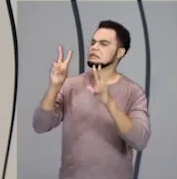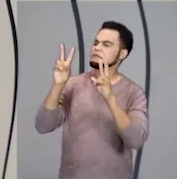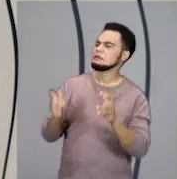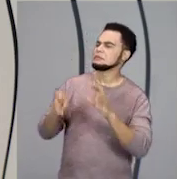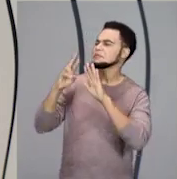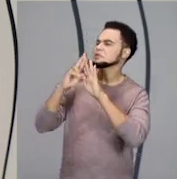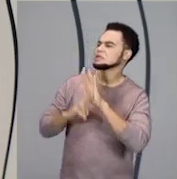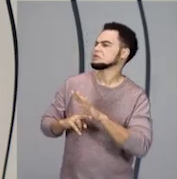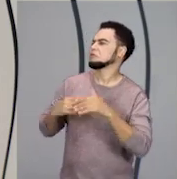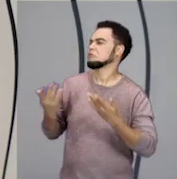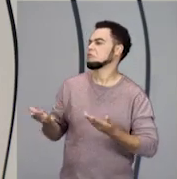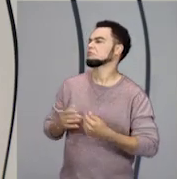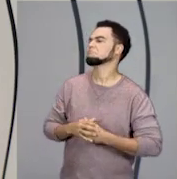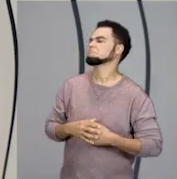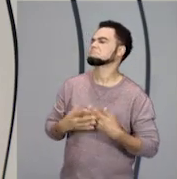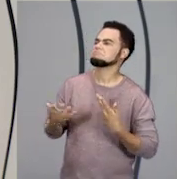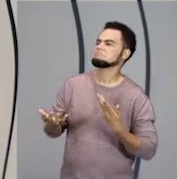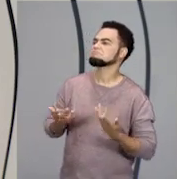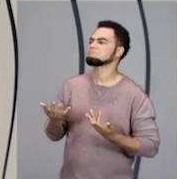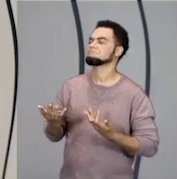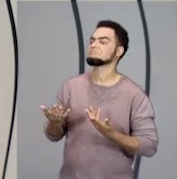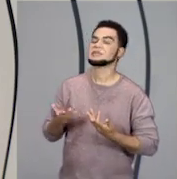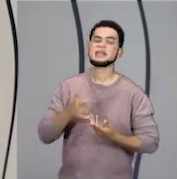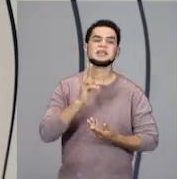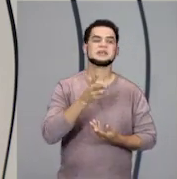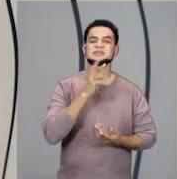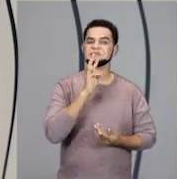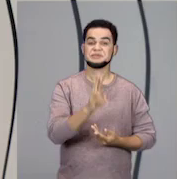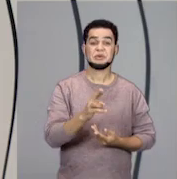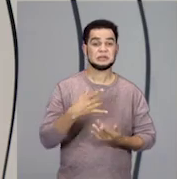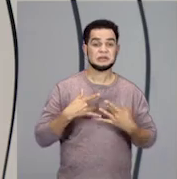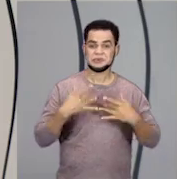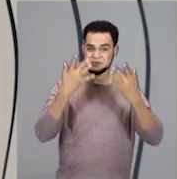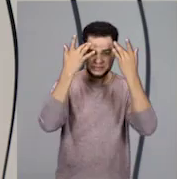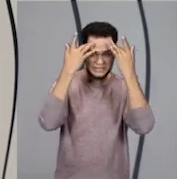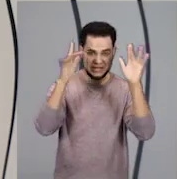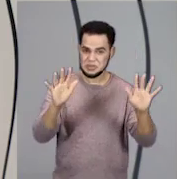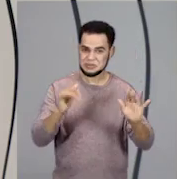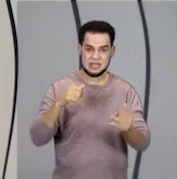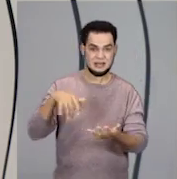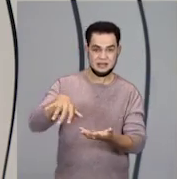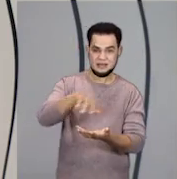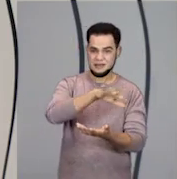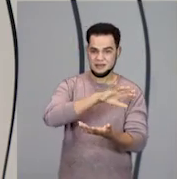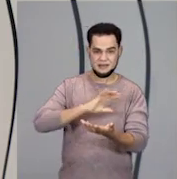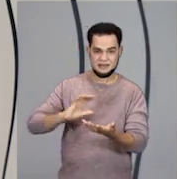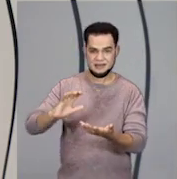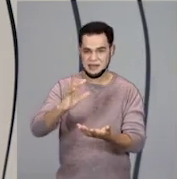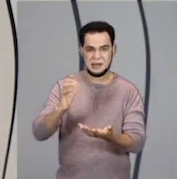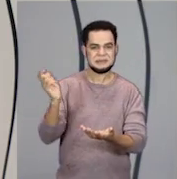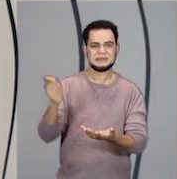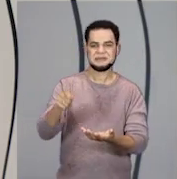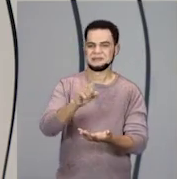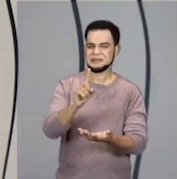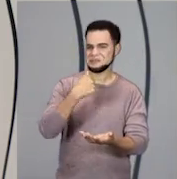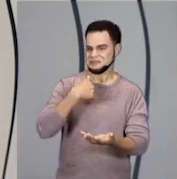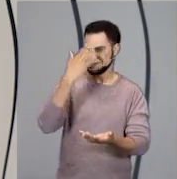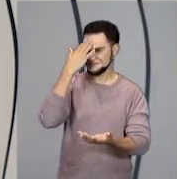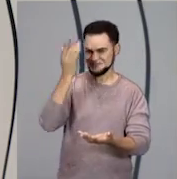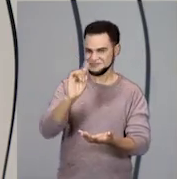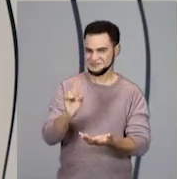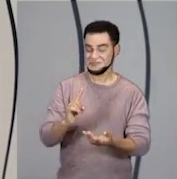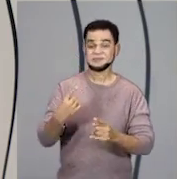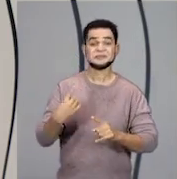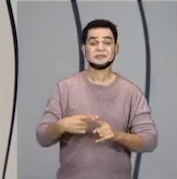redação? E aí eu sempre respondo, gente, eu não sei, eu não tenho bola de cristal. Por quê, gente? É muito difícil